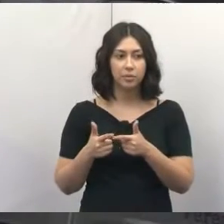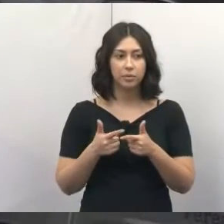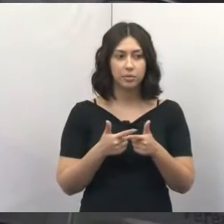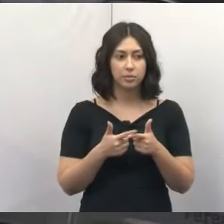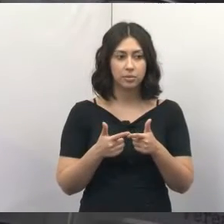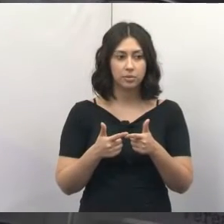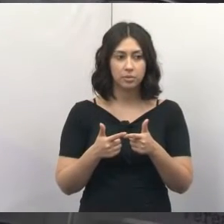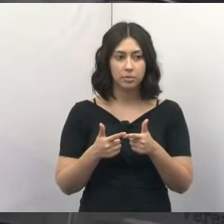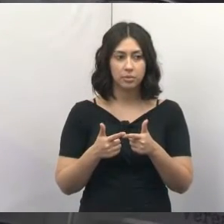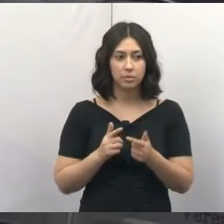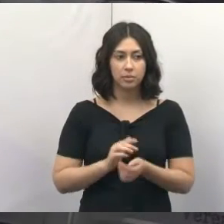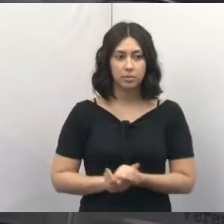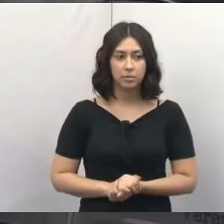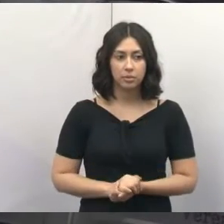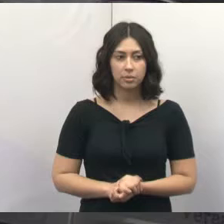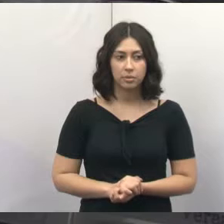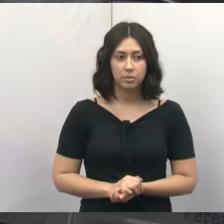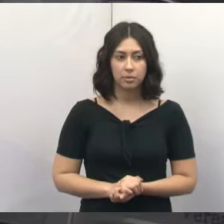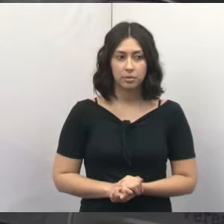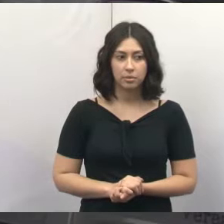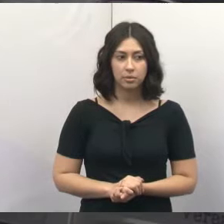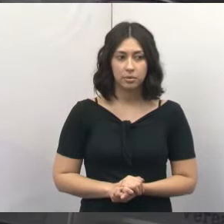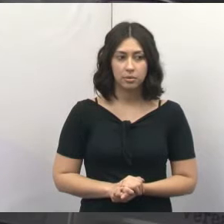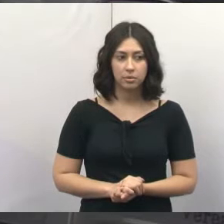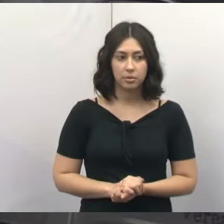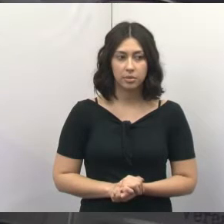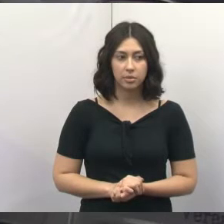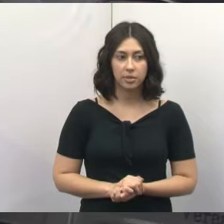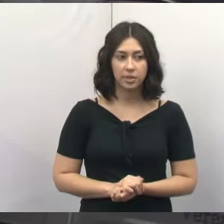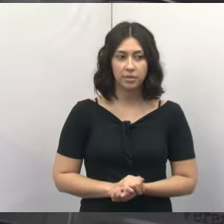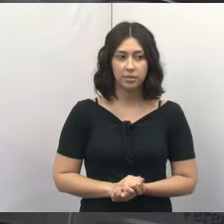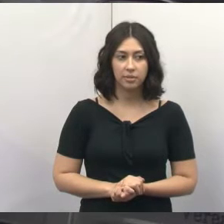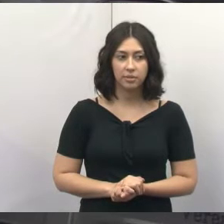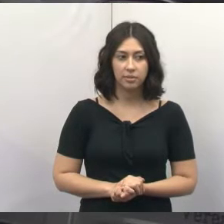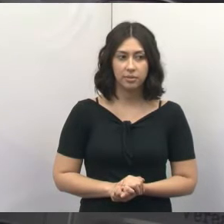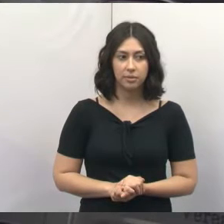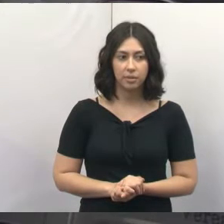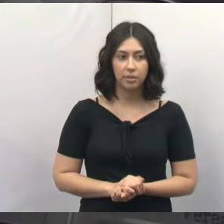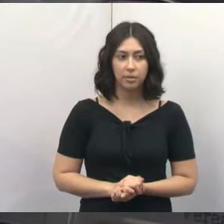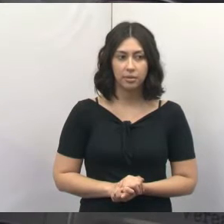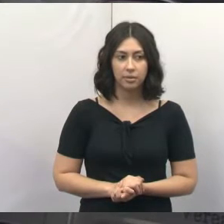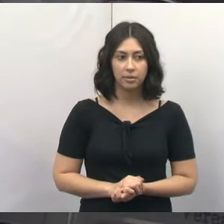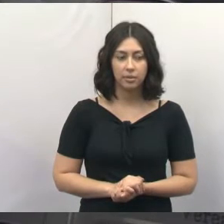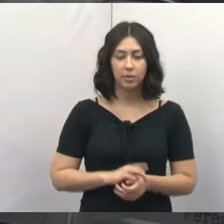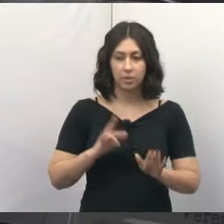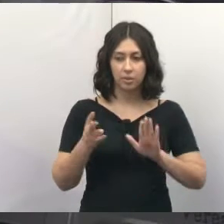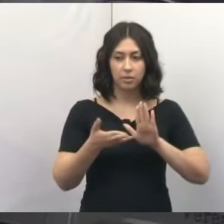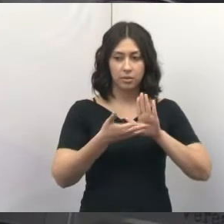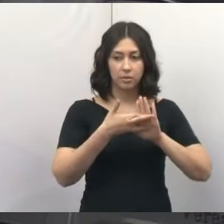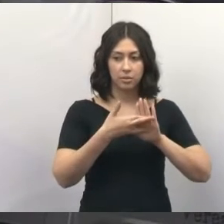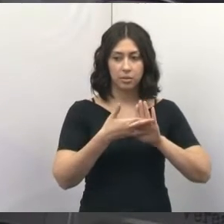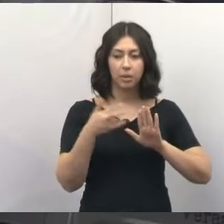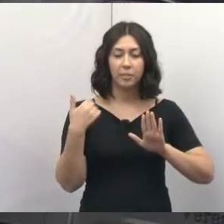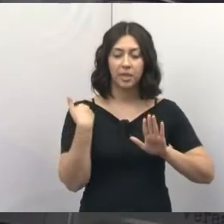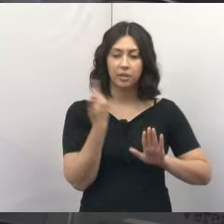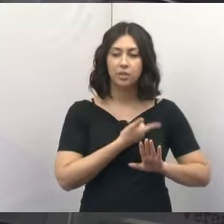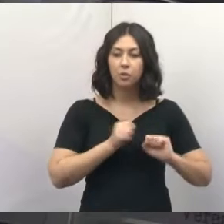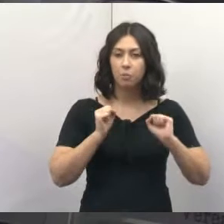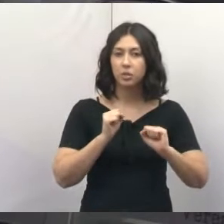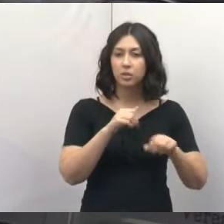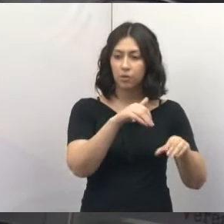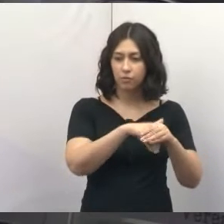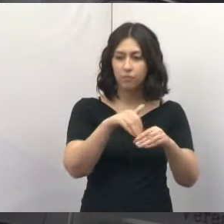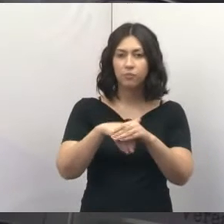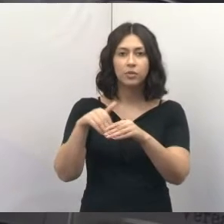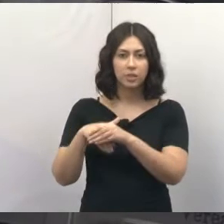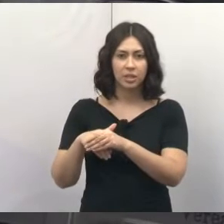118, quero fazer um requerimento, de acordo com o nosso regimento interno, para que a gente possa fazer uma votação